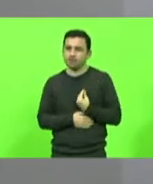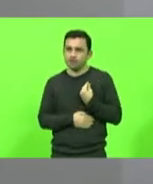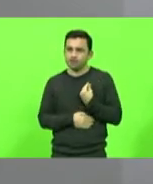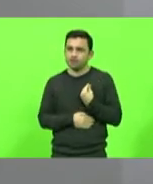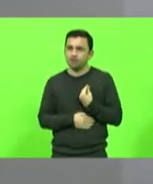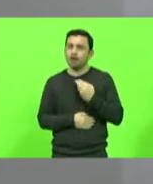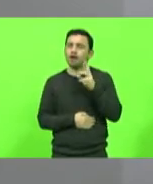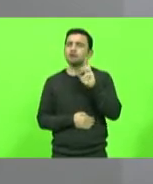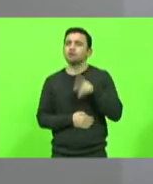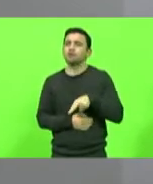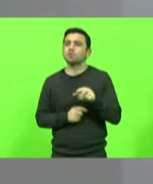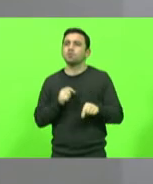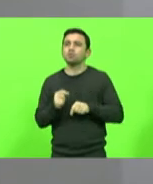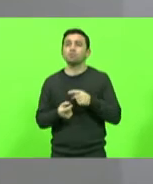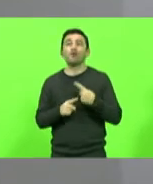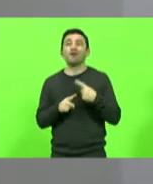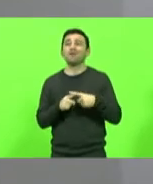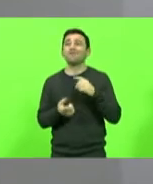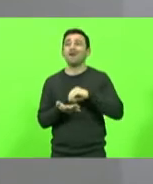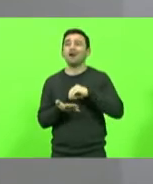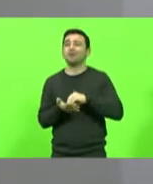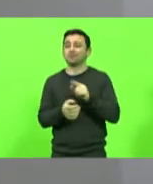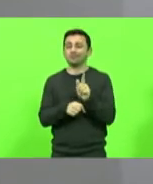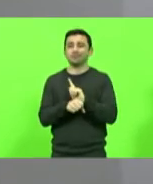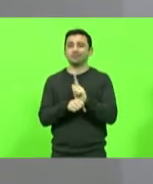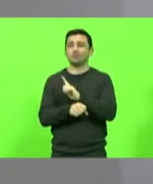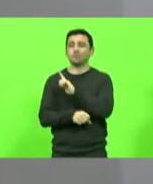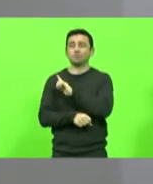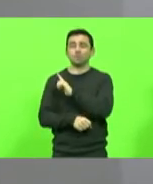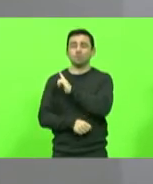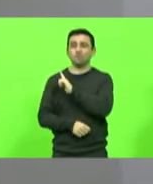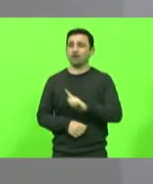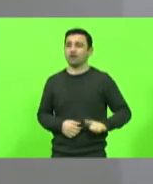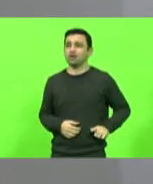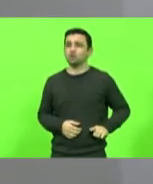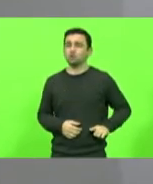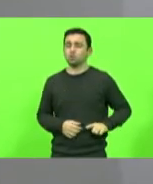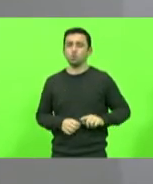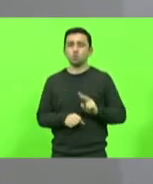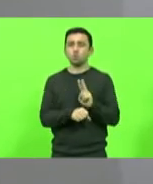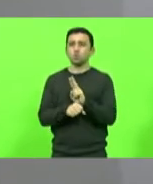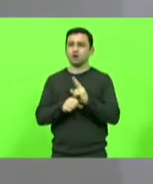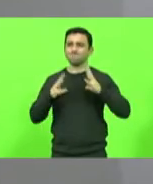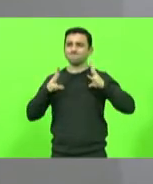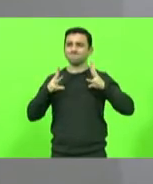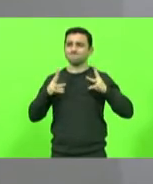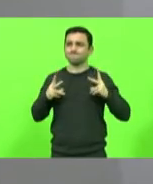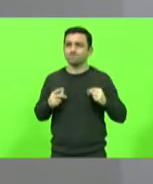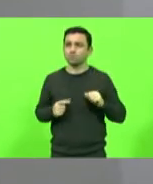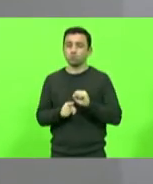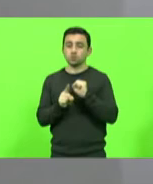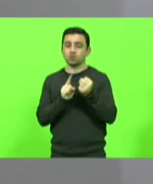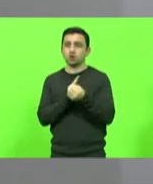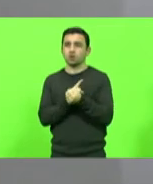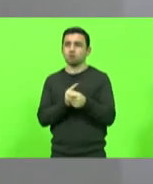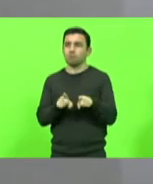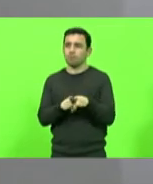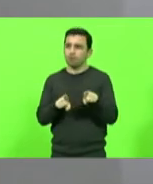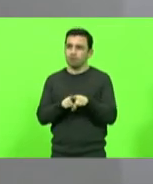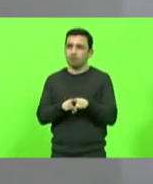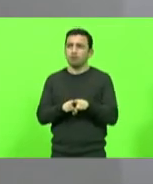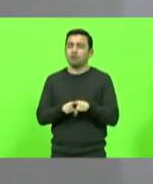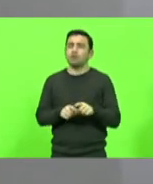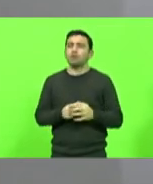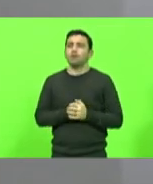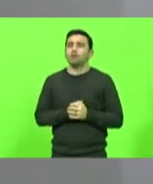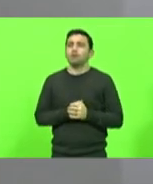razão da ausência de gestão estadual no contexto da crise sanitária e social que nos encontramos.